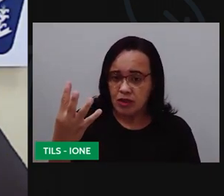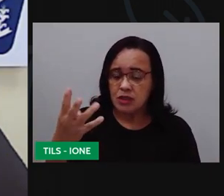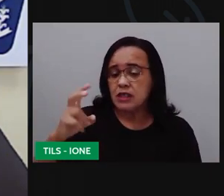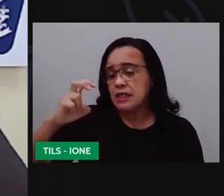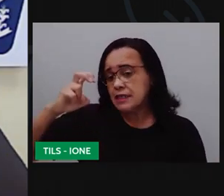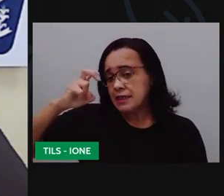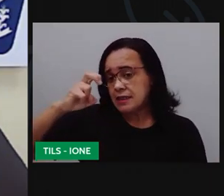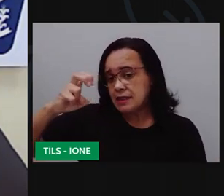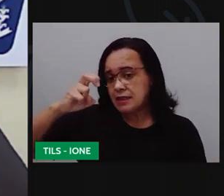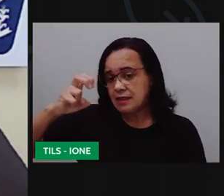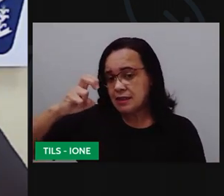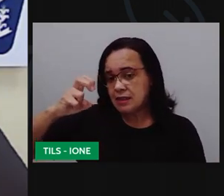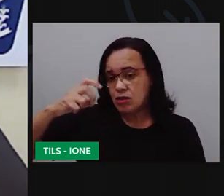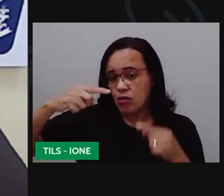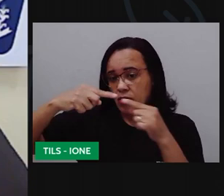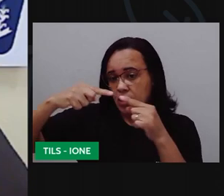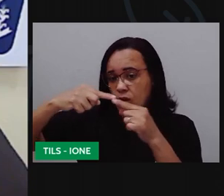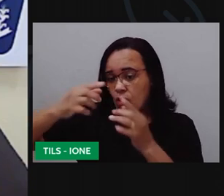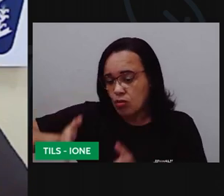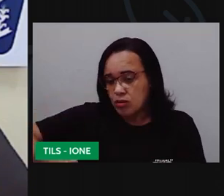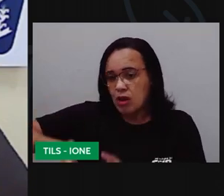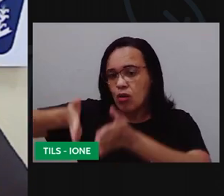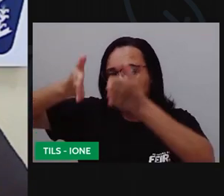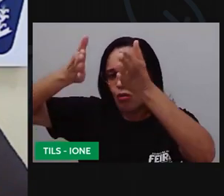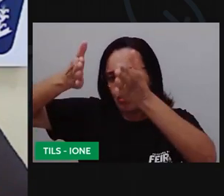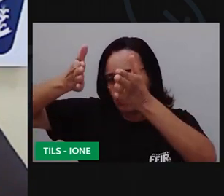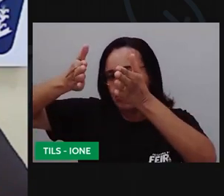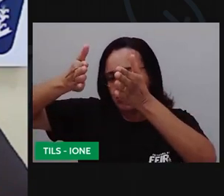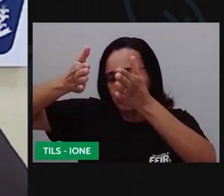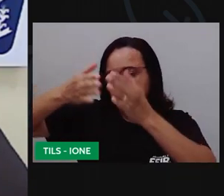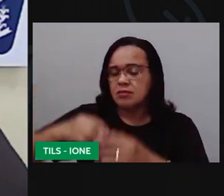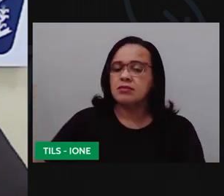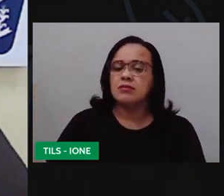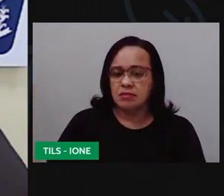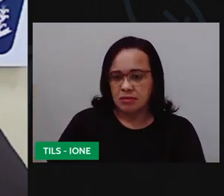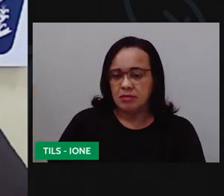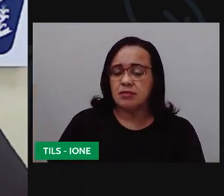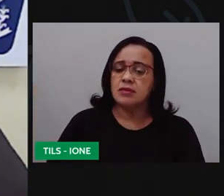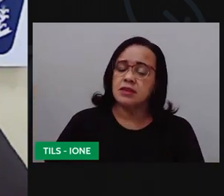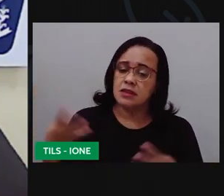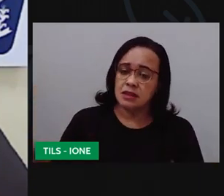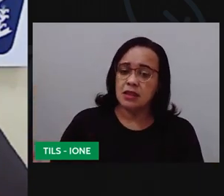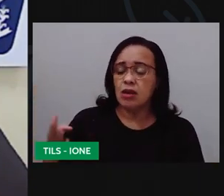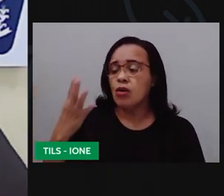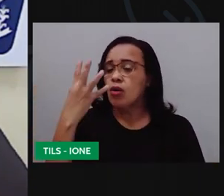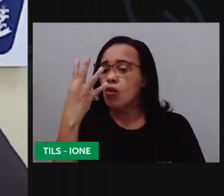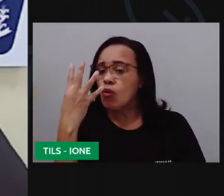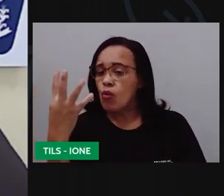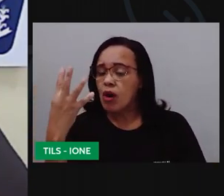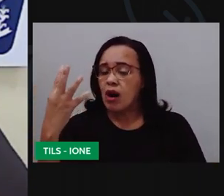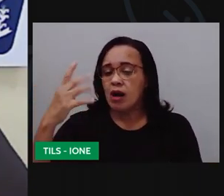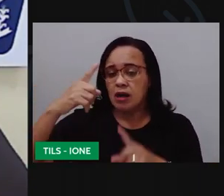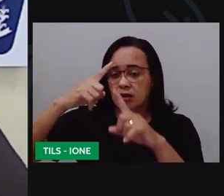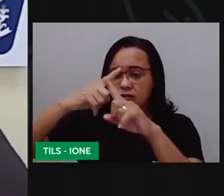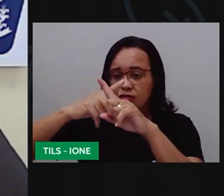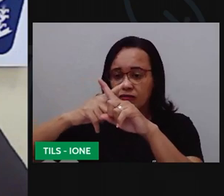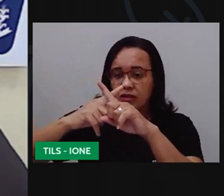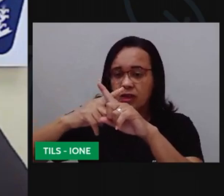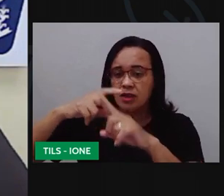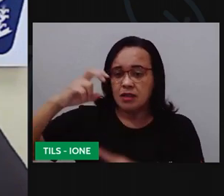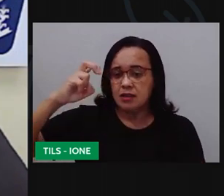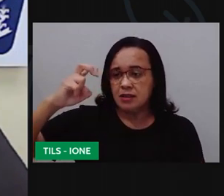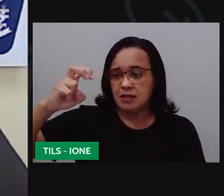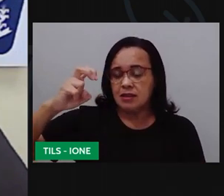quatro vezes, ó, 5 vezes. Então, por isso que é o quê? 4 vezes 5. Porque